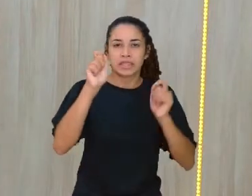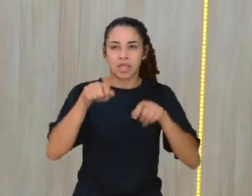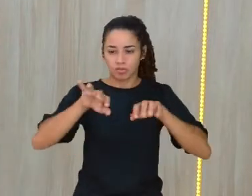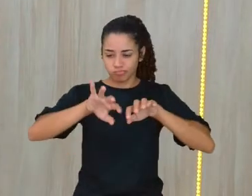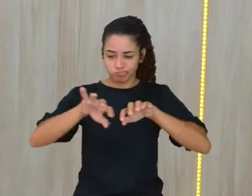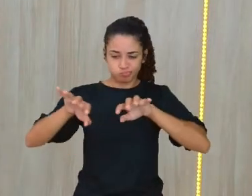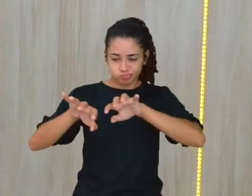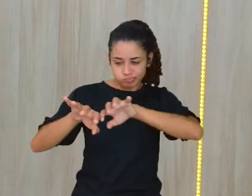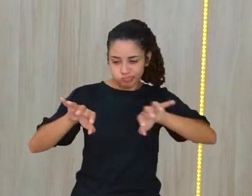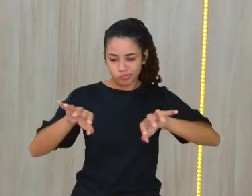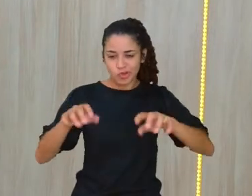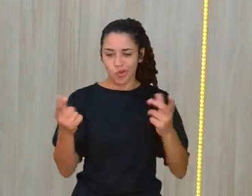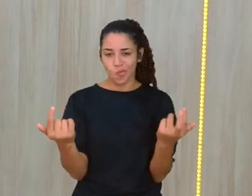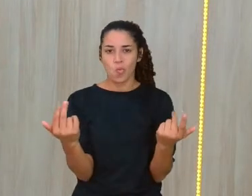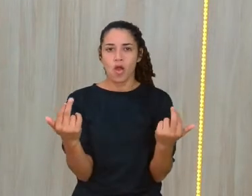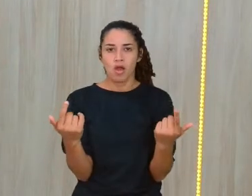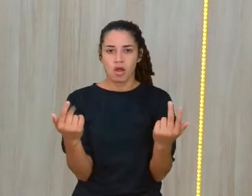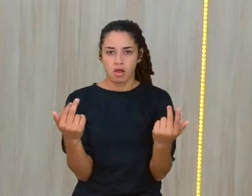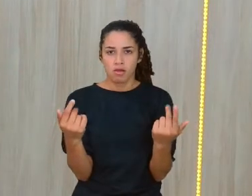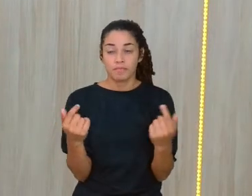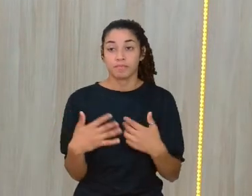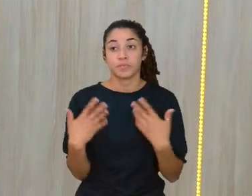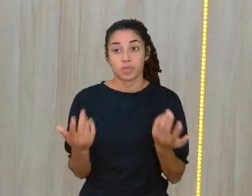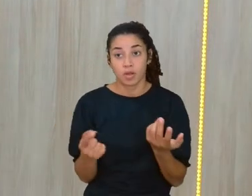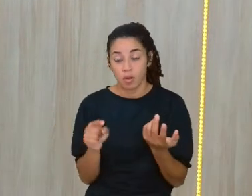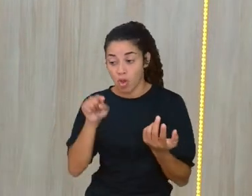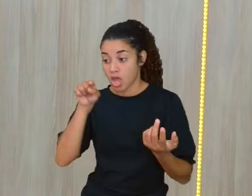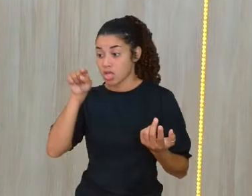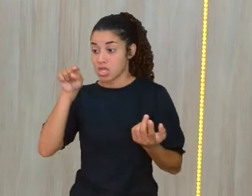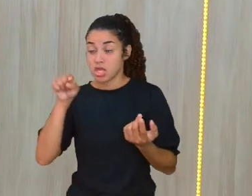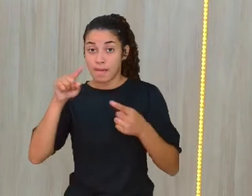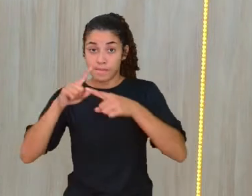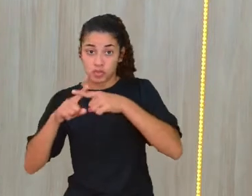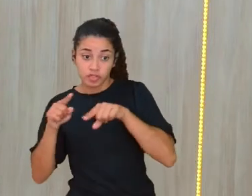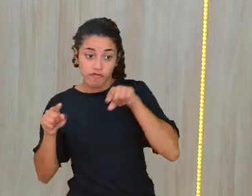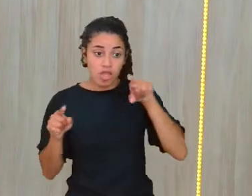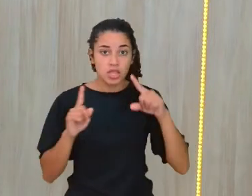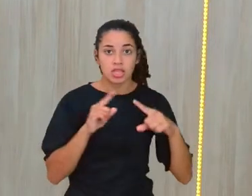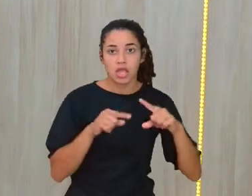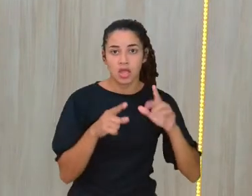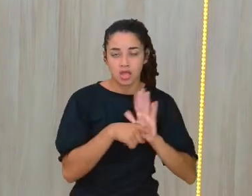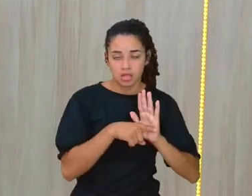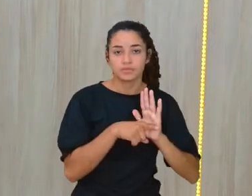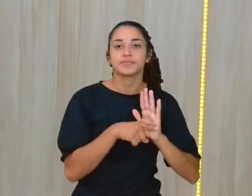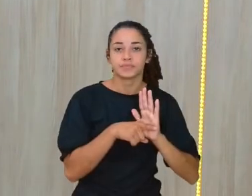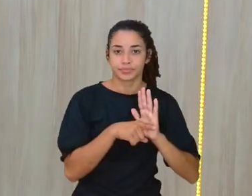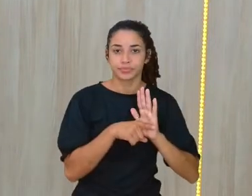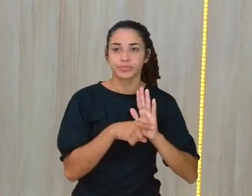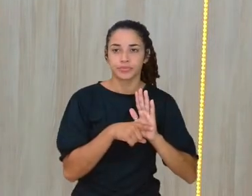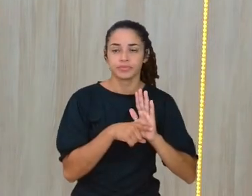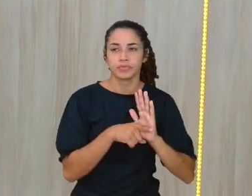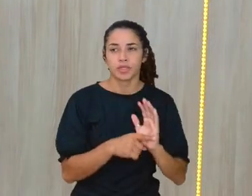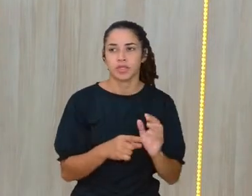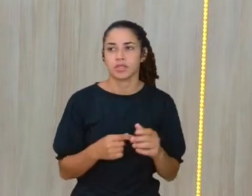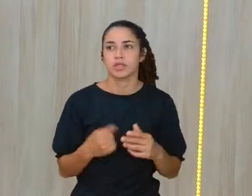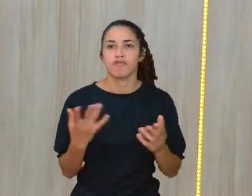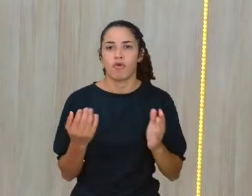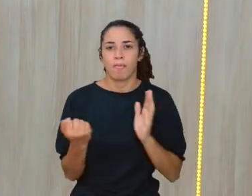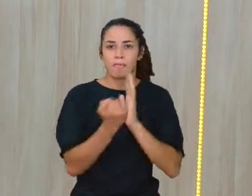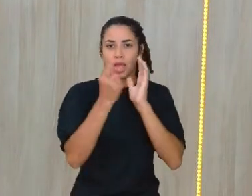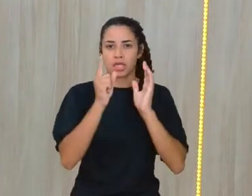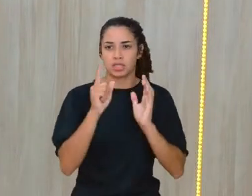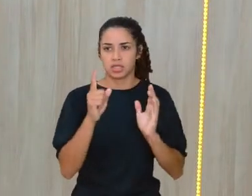Então, o simétrico do ponto 3, vamos supor, eu não fiz